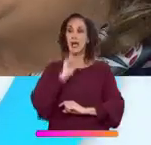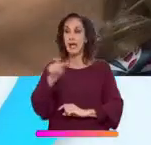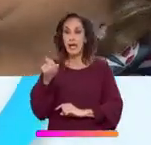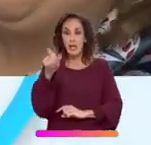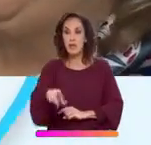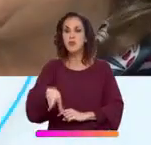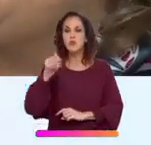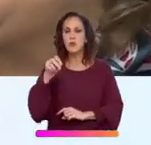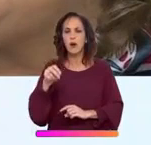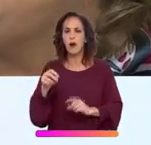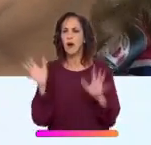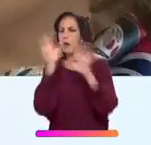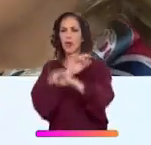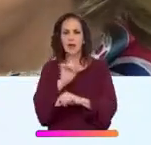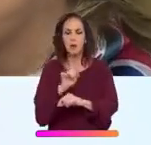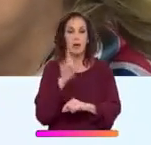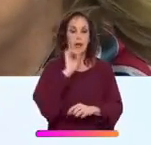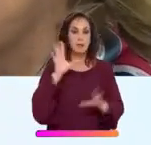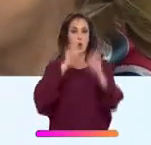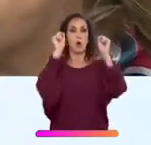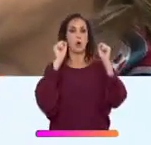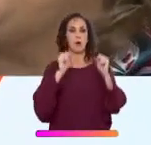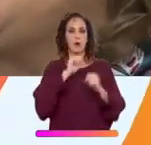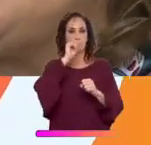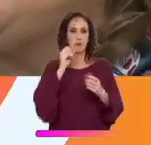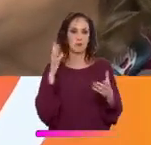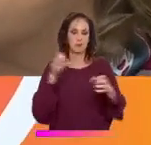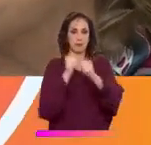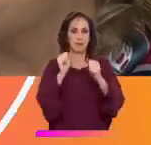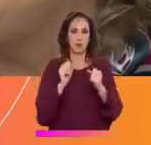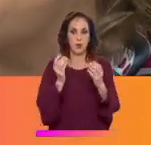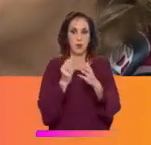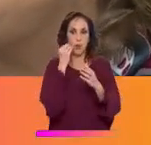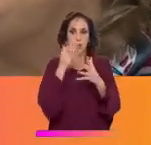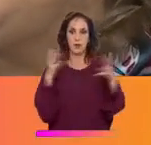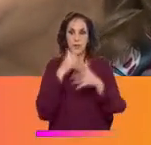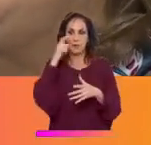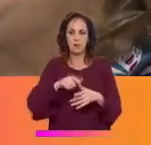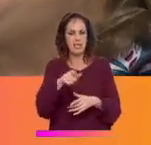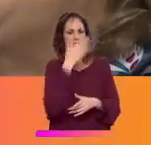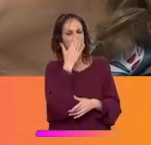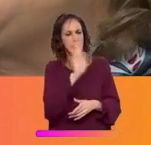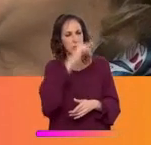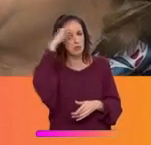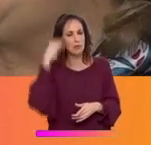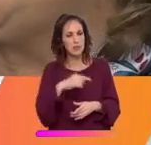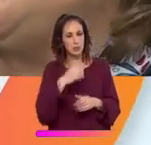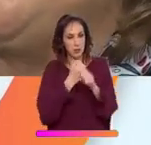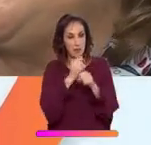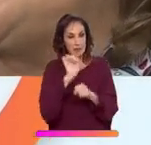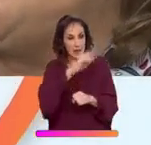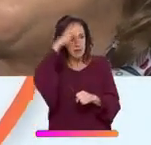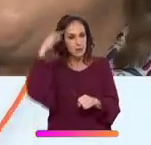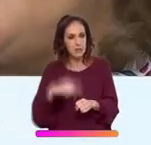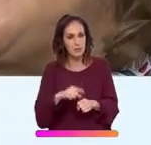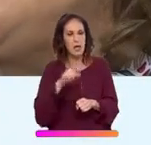barcos. Foi apanhada de surpresa, como a maior parte das pessoas foram apanhadas de surpresa, e ela com uma posição dificílima. Portanto, acho que ela se tem